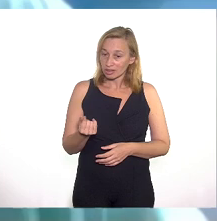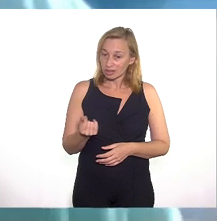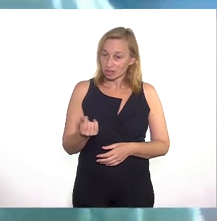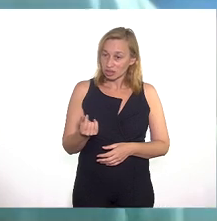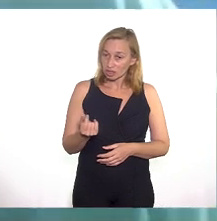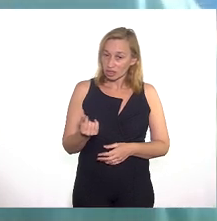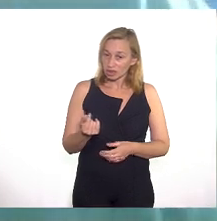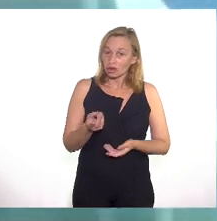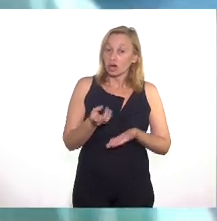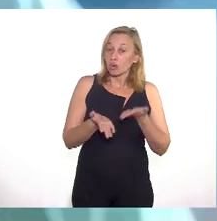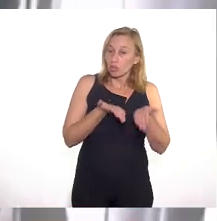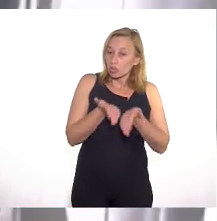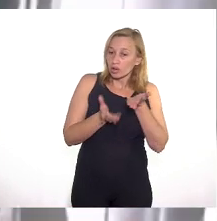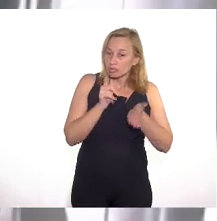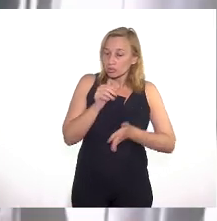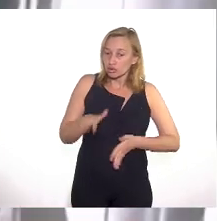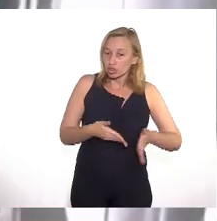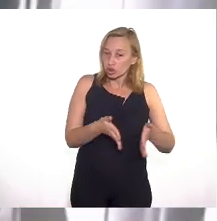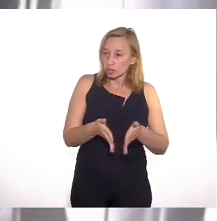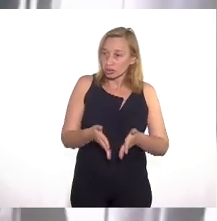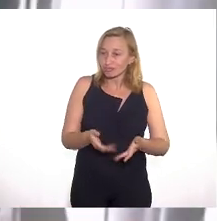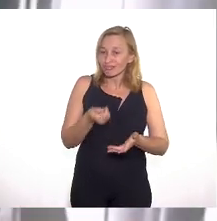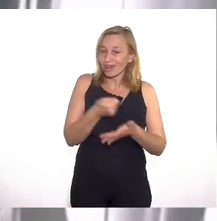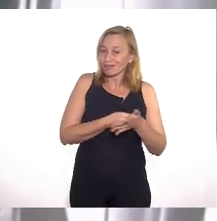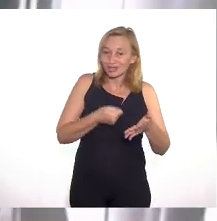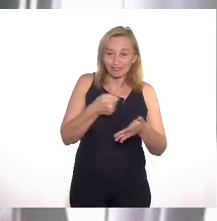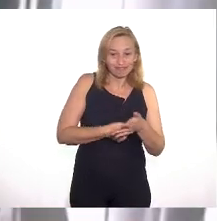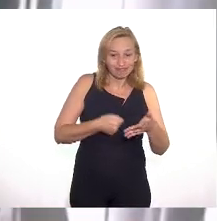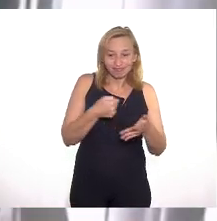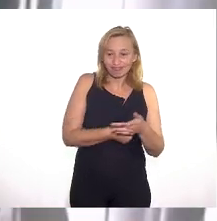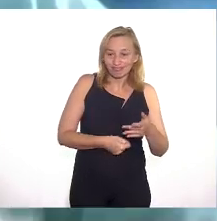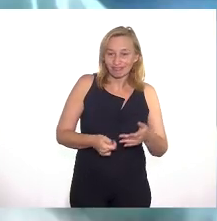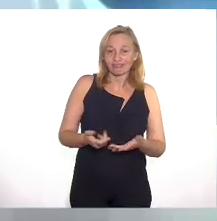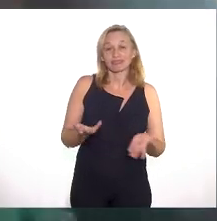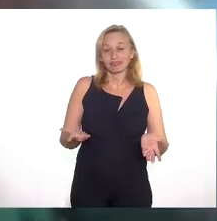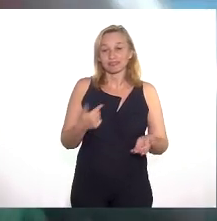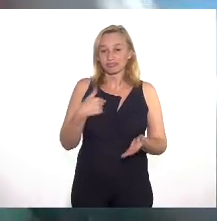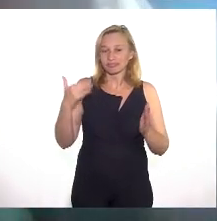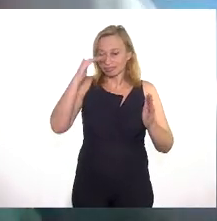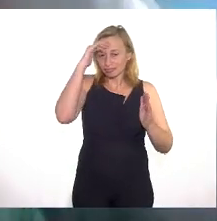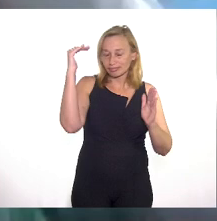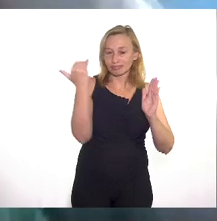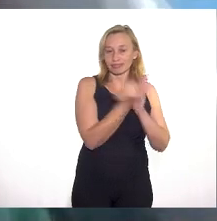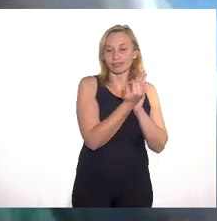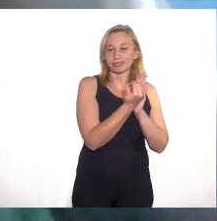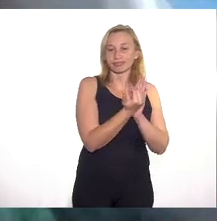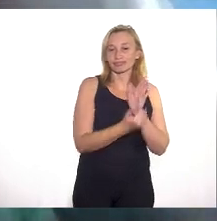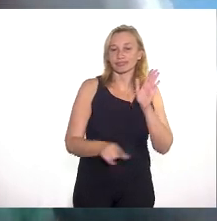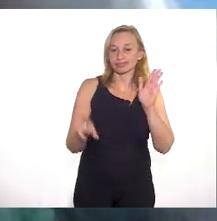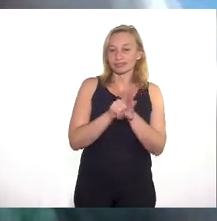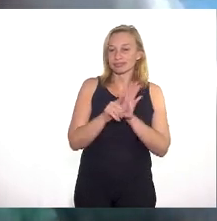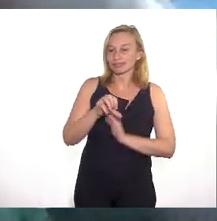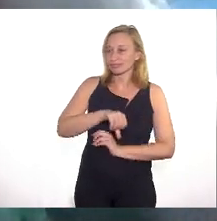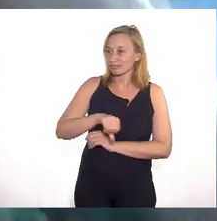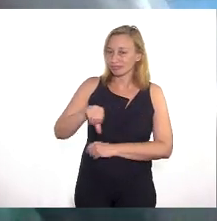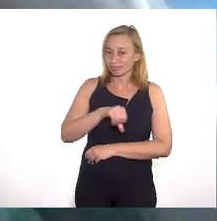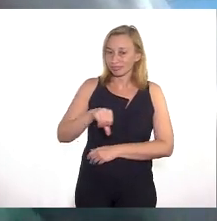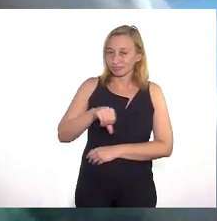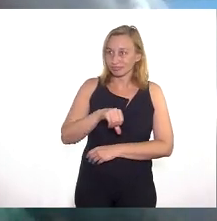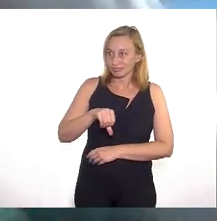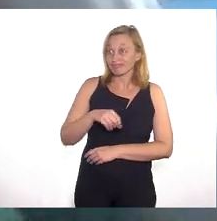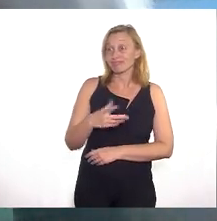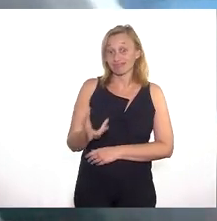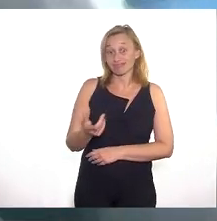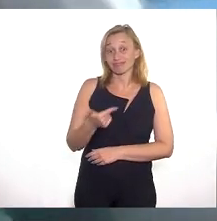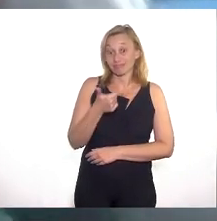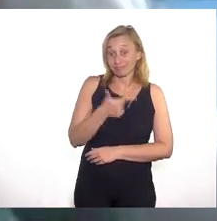para ajudar a cuidar dos rios. Então, isso é uma luta permanente. Eu estou no cúmplice dessa lei de 99 há exatos